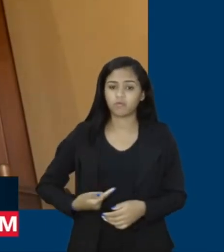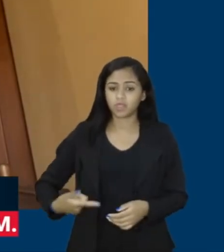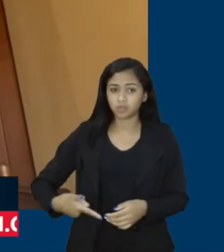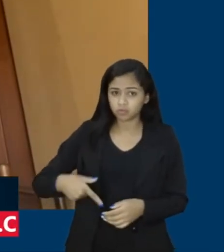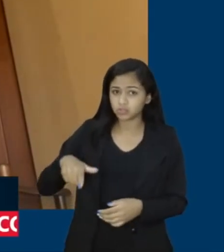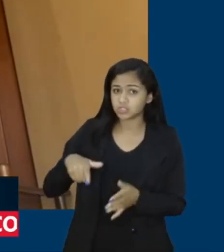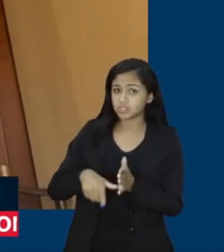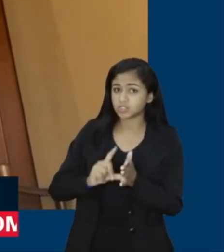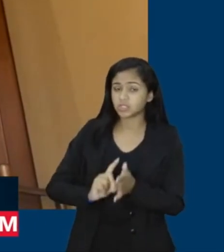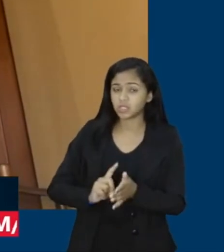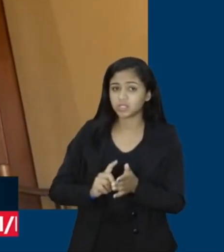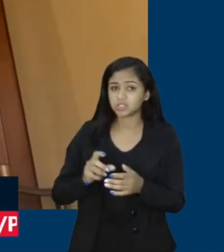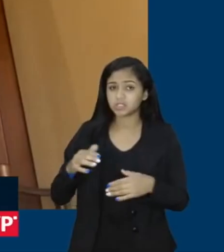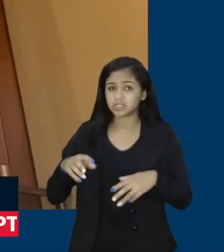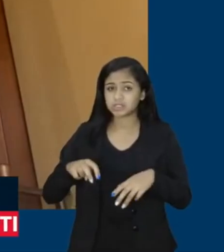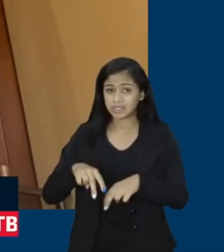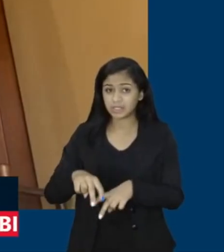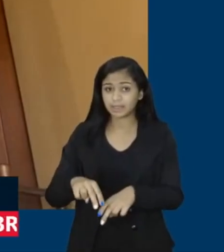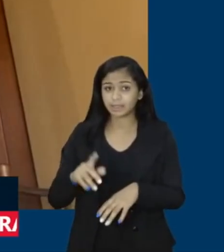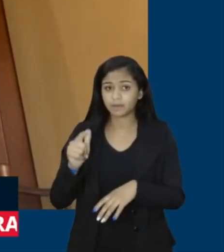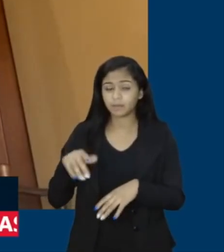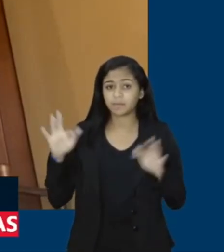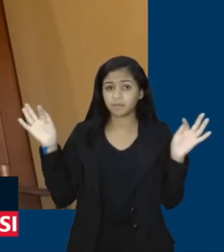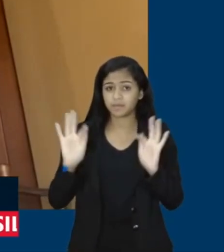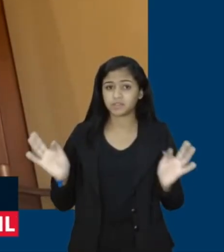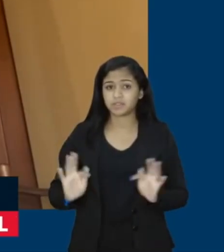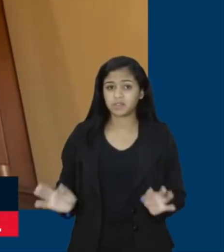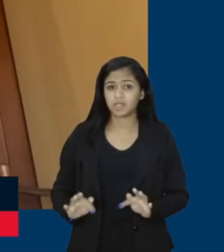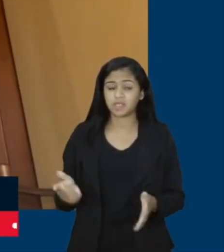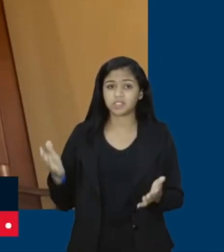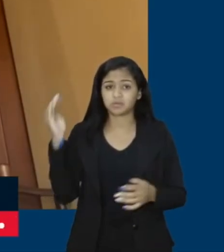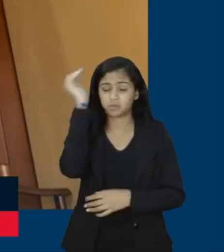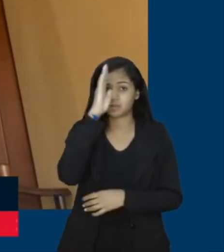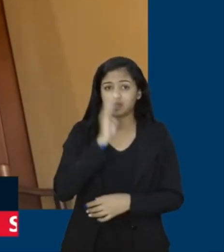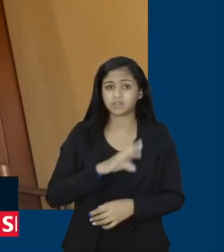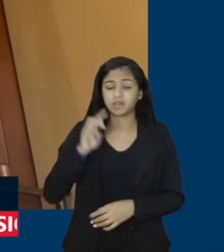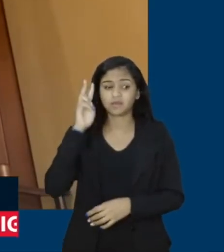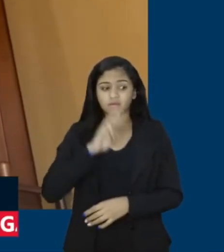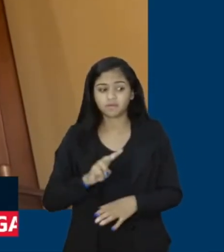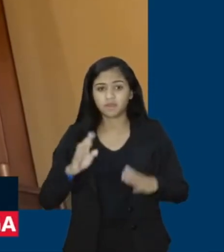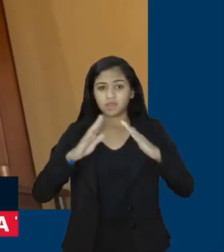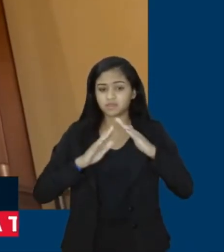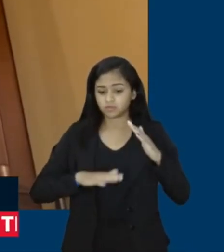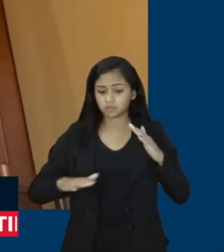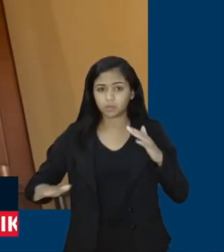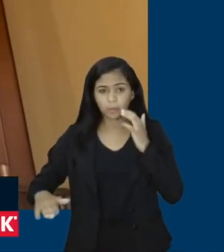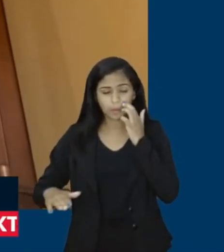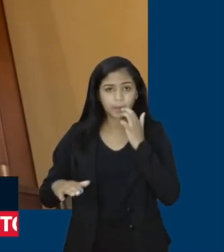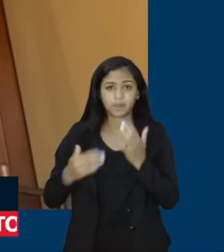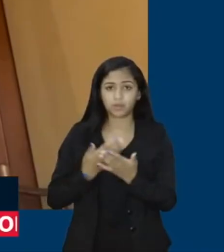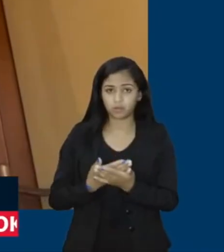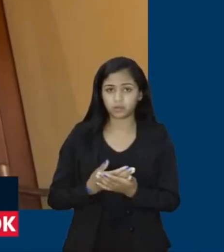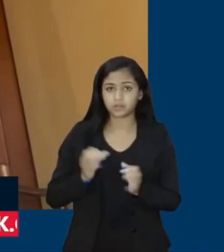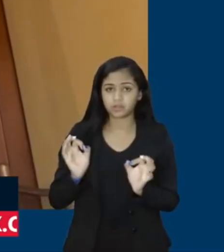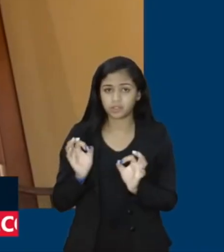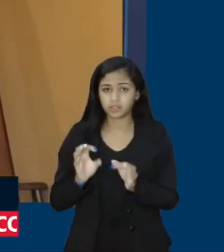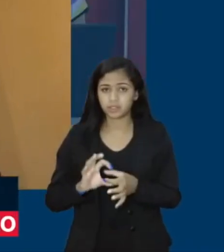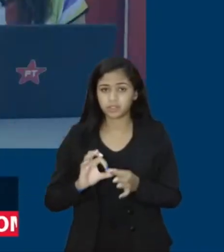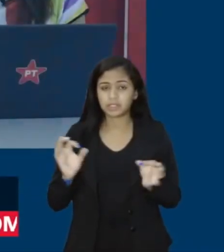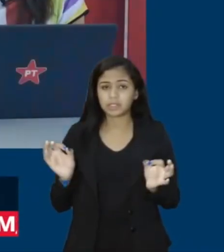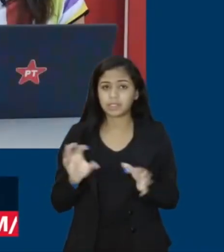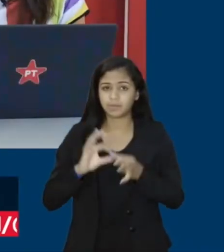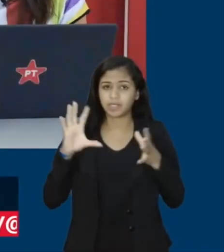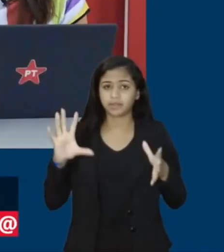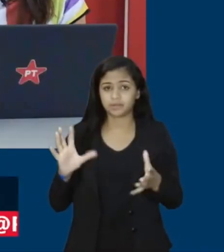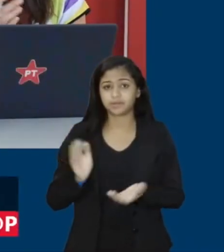pelo Paraná, anda pelo Brasil e tem a alegria de ver as creches, as escolas serem concluídas.